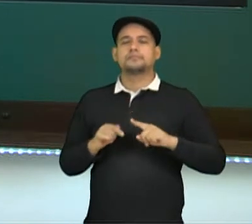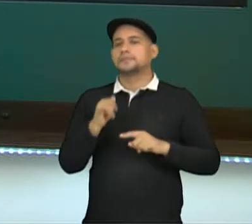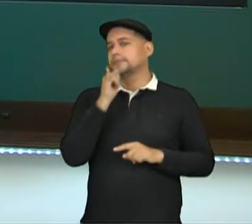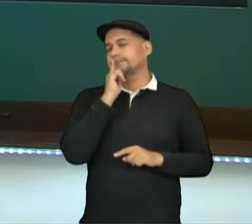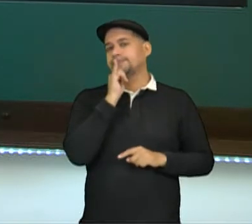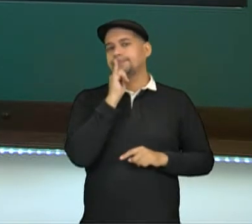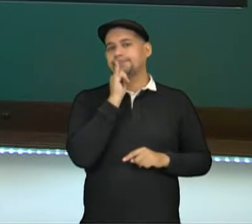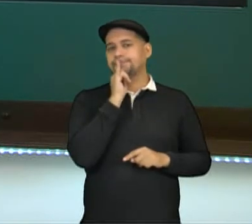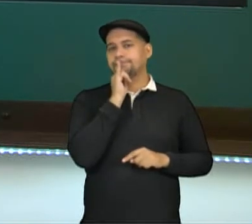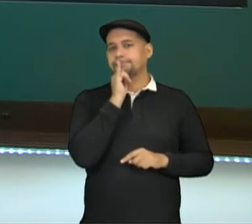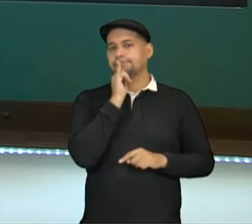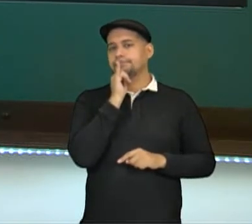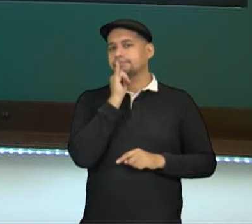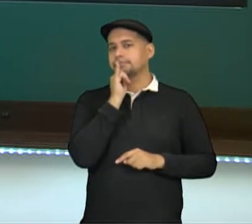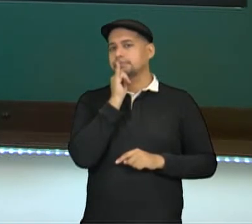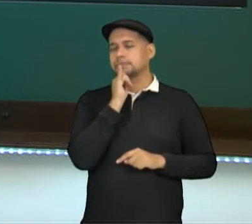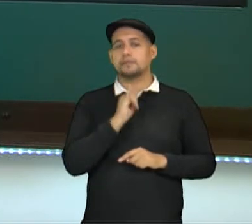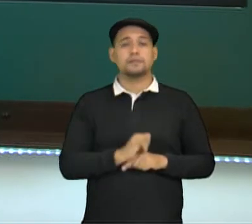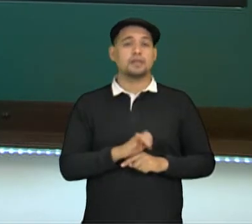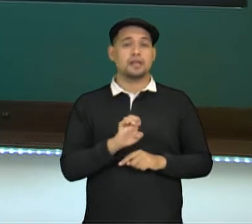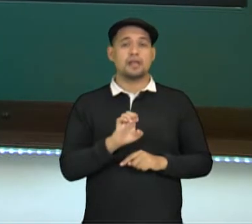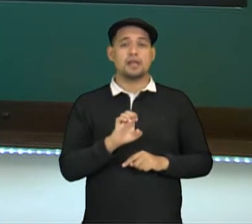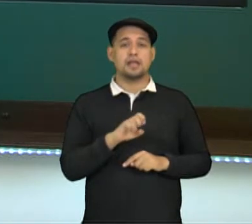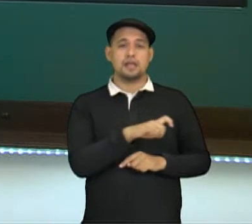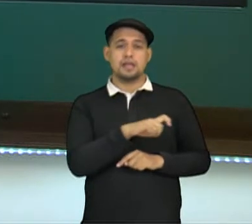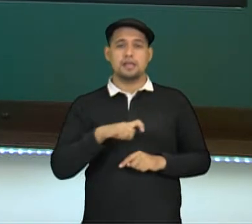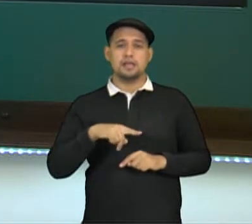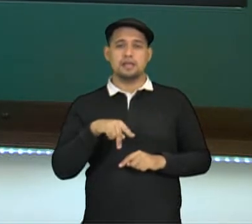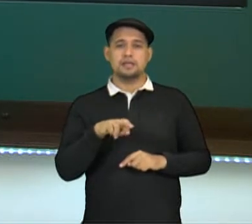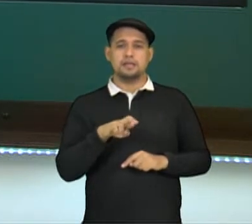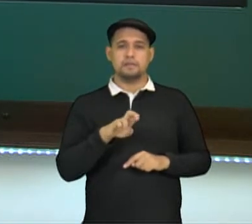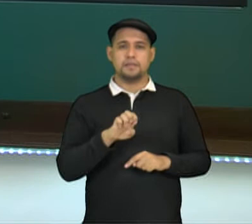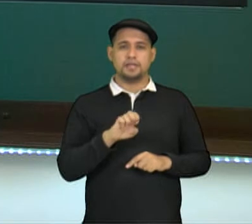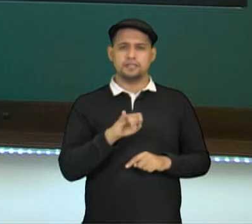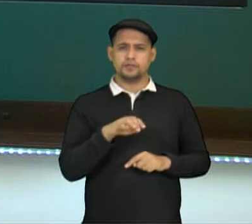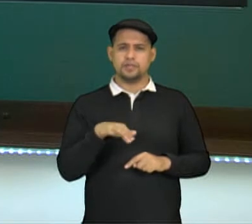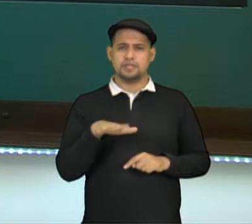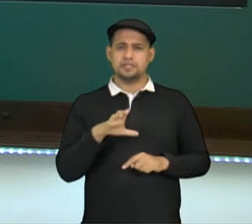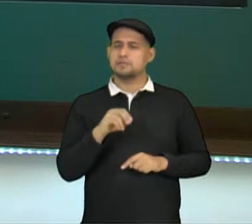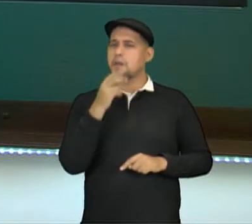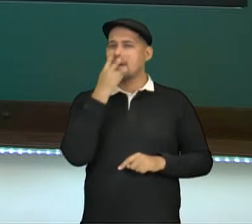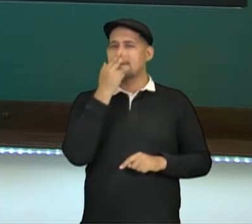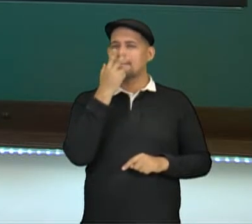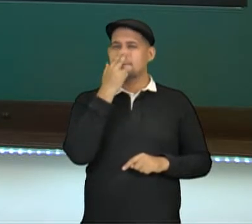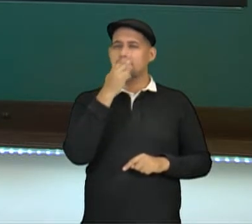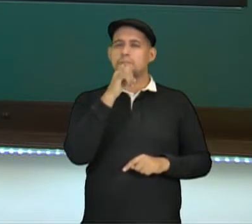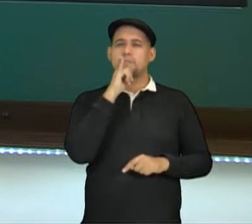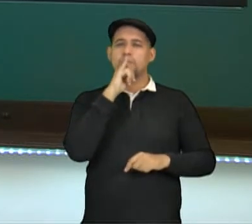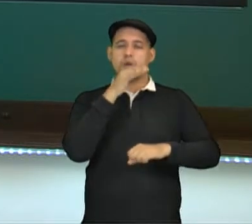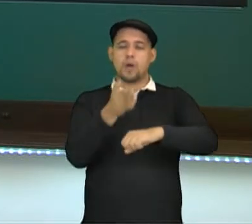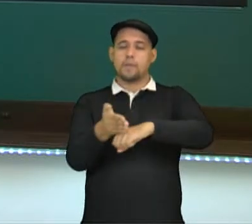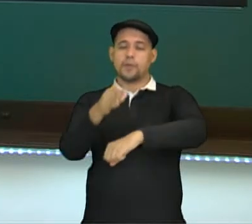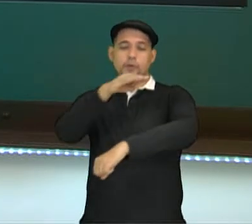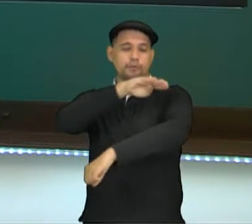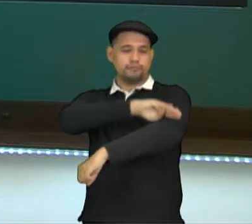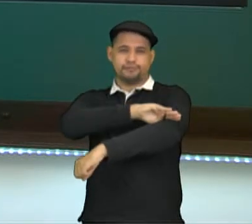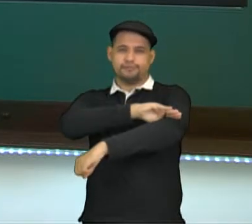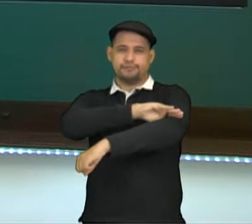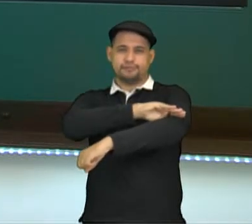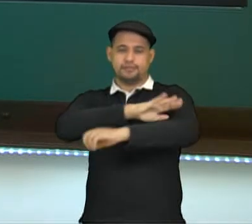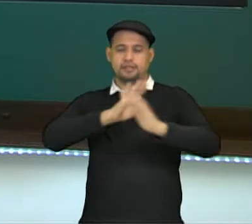Por exemplo, o expressionismo falava que era uma nova ponte. Uma ponte que os homens fossem uma ponte, ou seja, um objeto de ligação. Eles